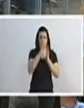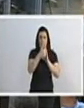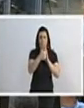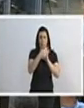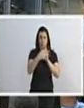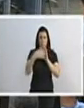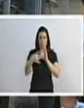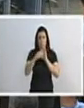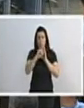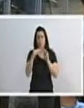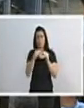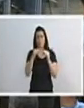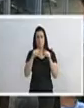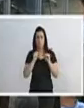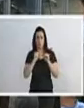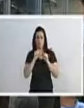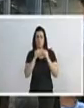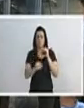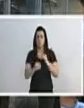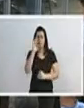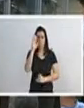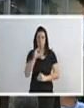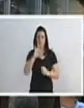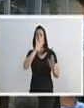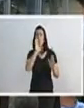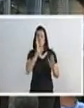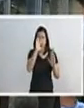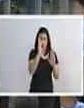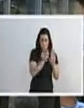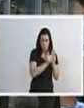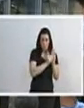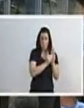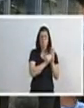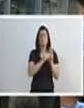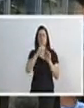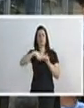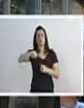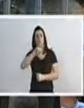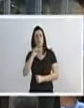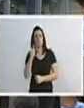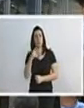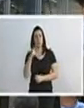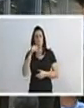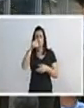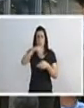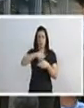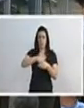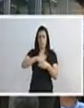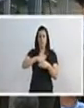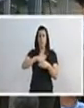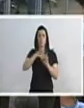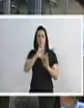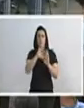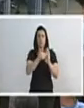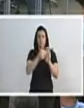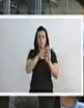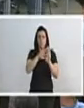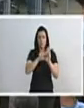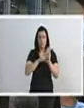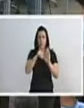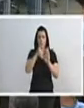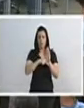144. Favoráveis permanecem como estão, contrários manifestem, incluído na ordem do dia. Senhores vereadores, em votação, a inclusão na ordem do dia